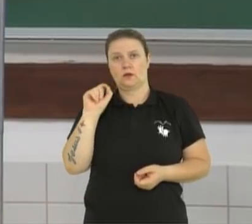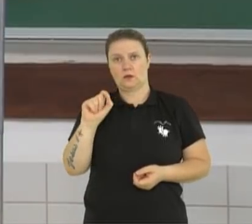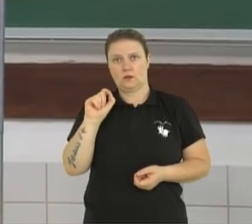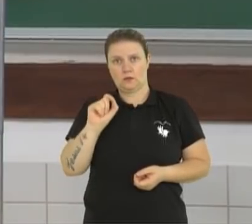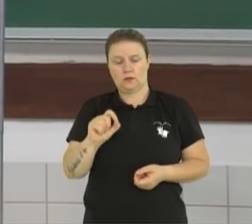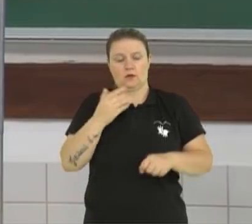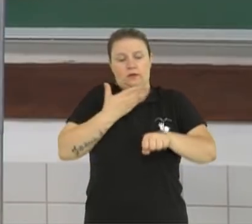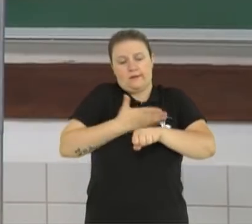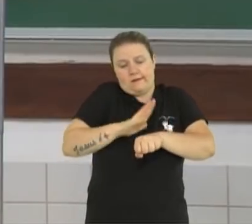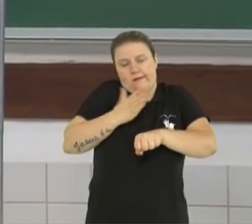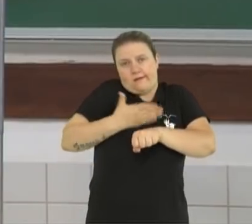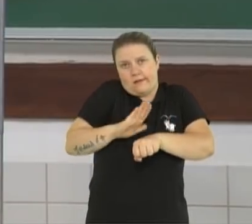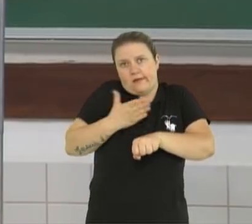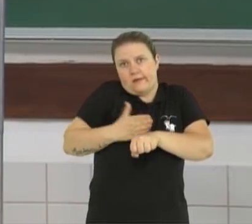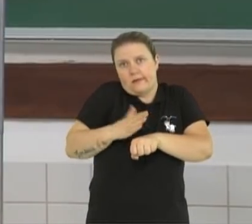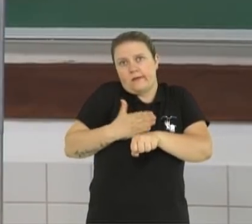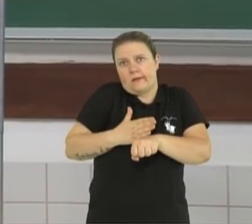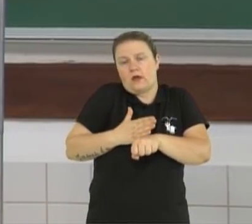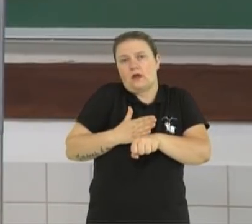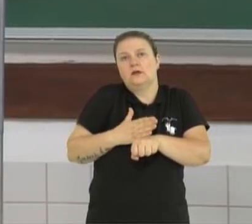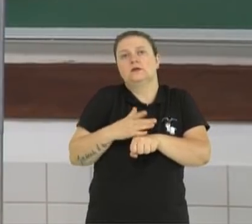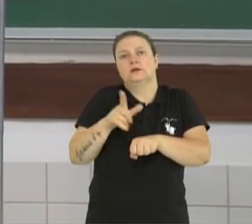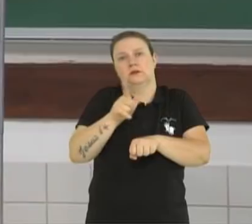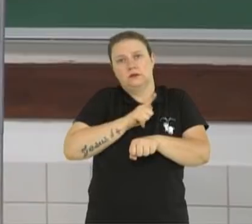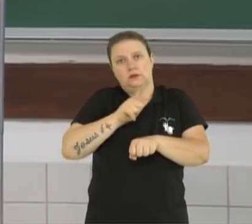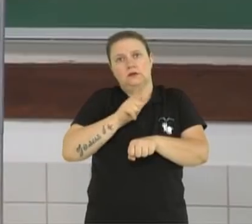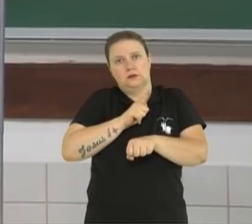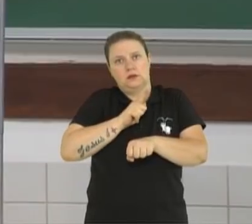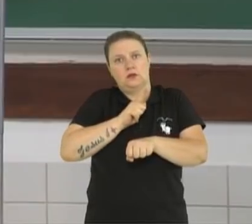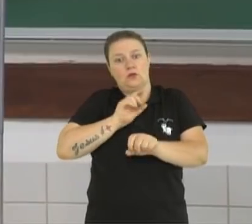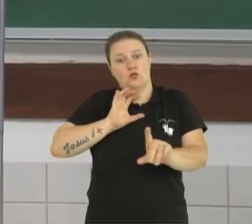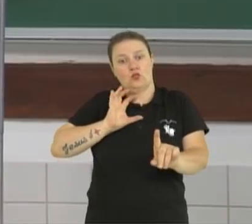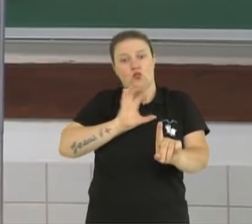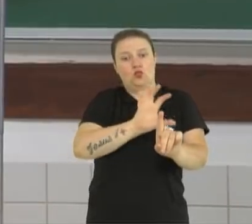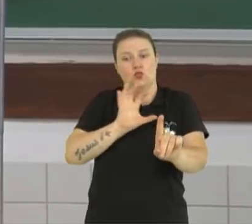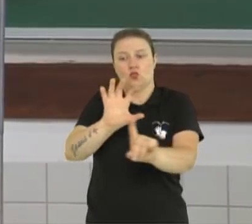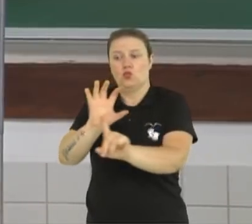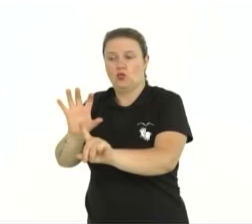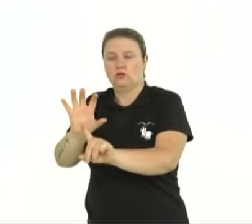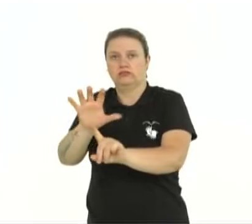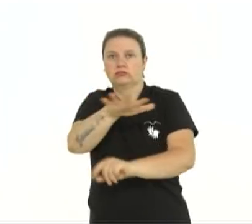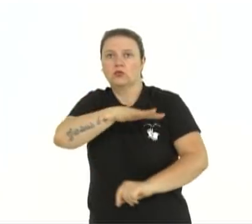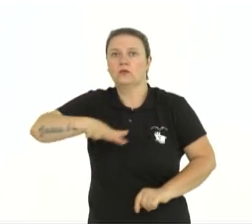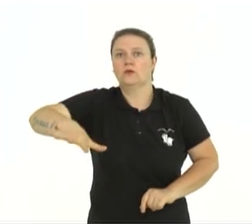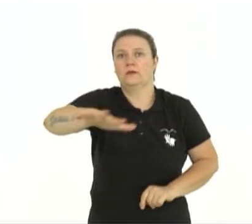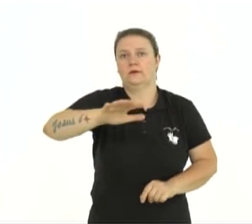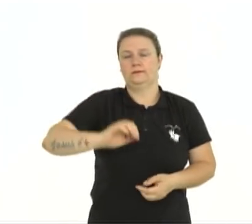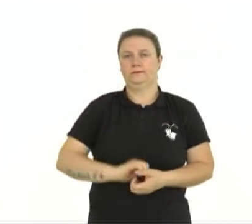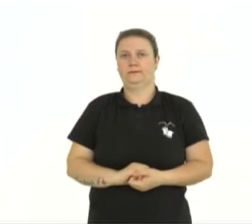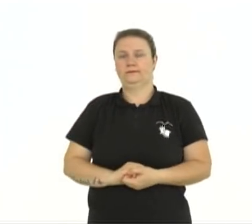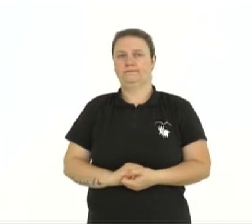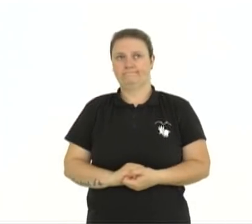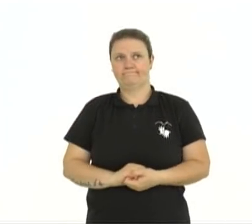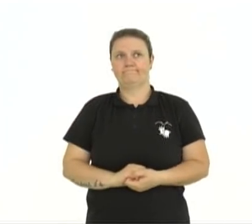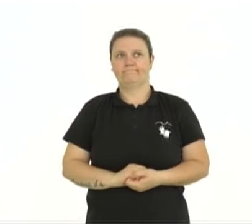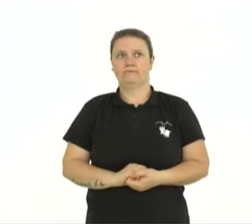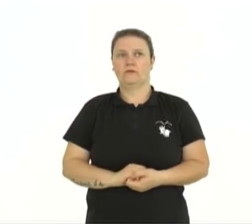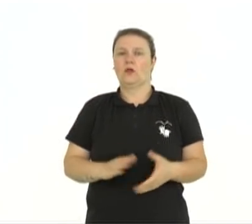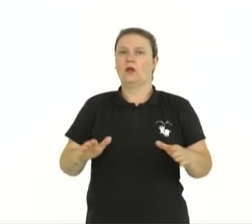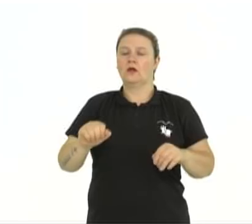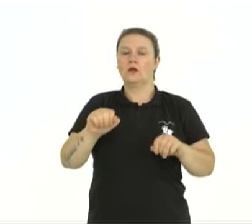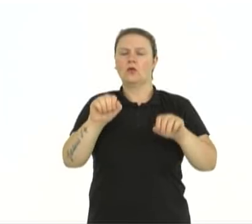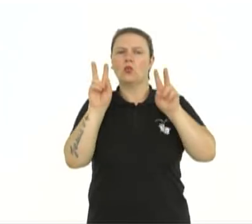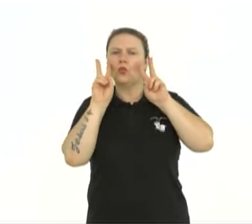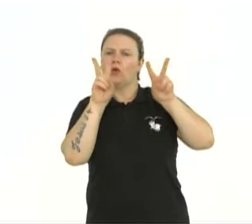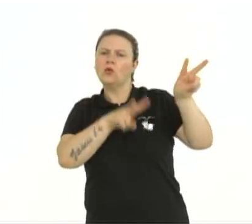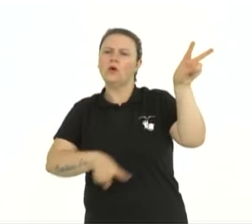dessa prática, ela tem um impacto ambiental bem grande. Eu vou falar sobre quais são eles, tá? Então, na paisagem, pela abertura e